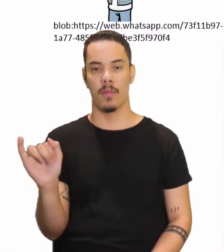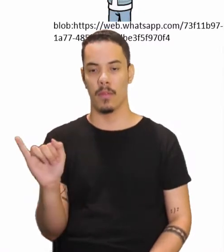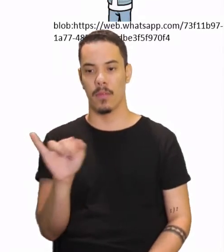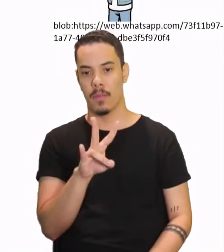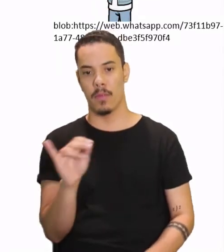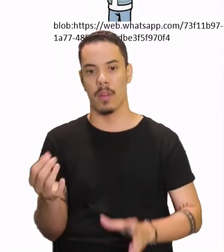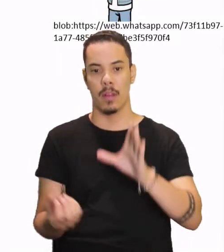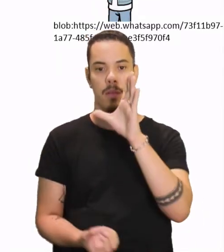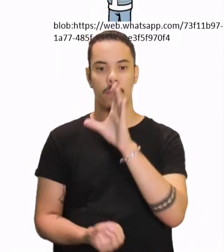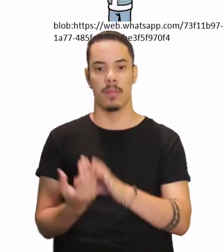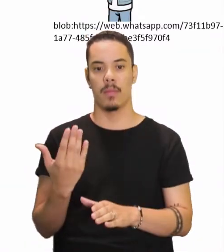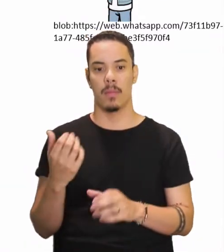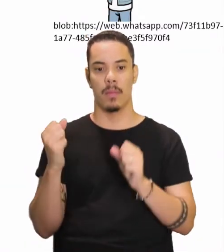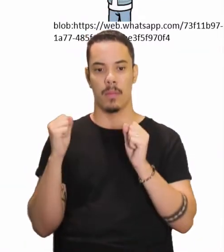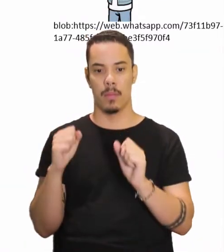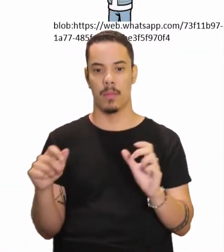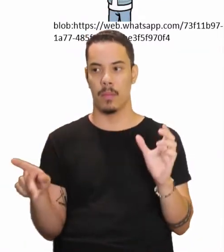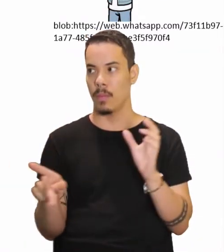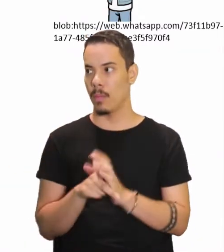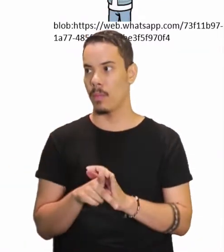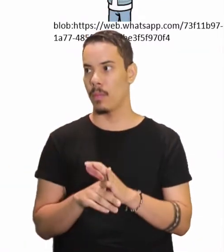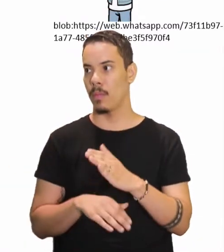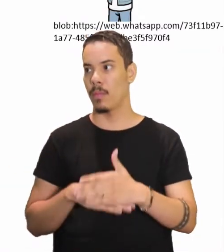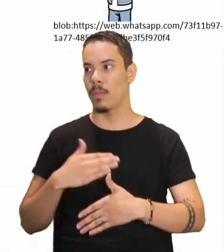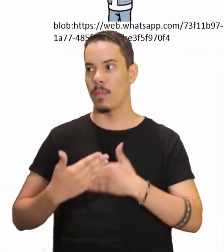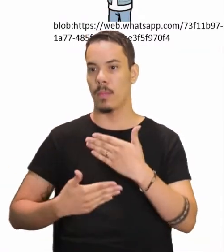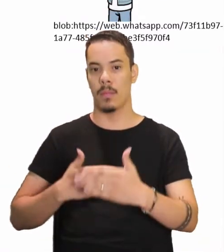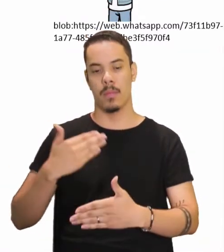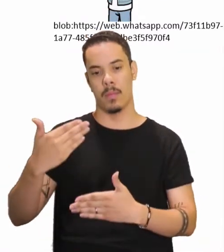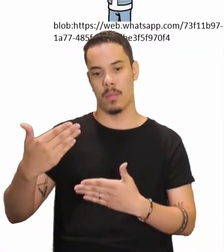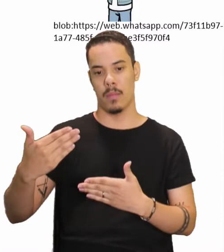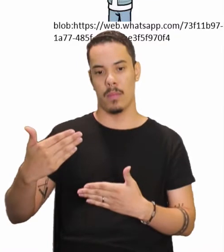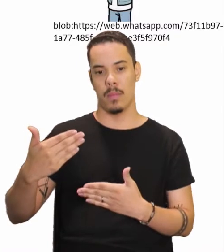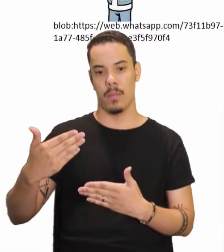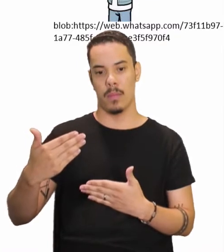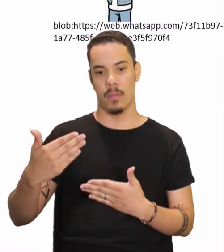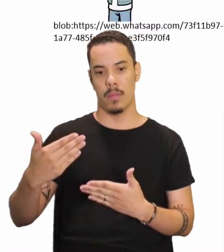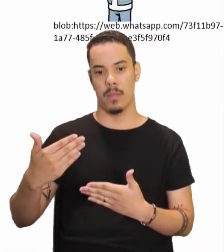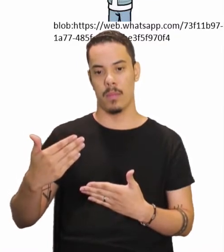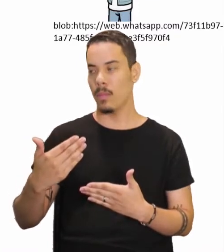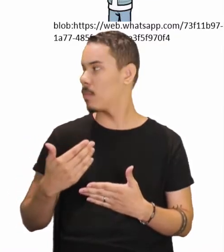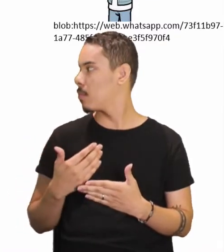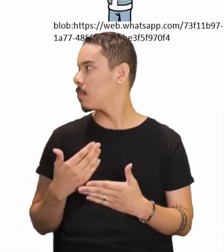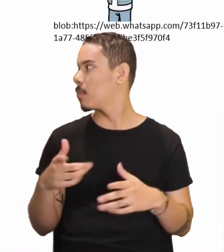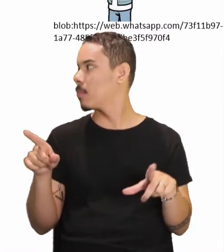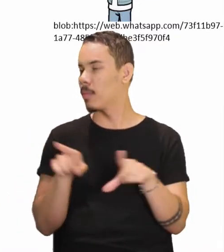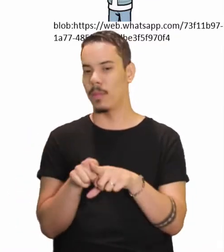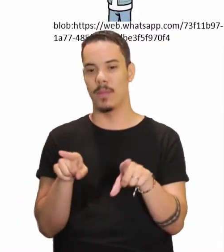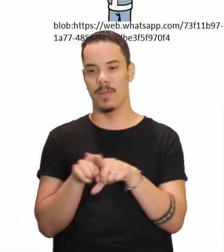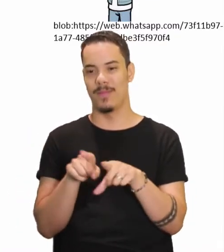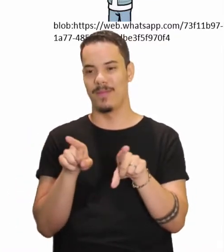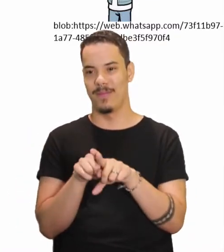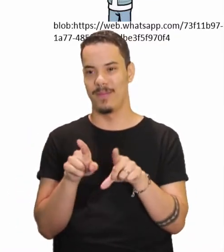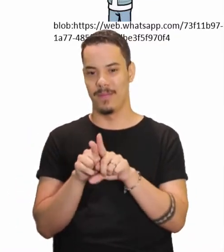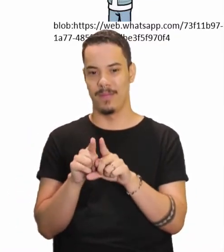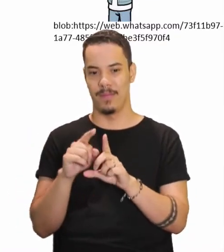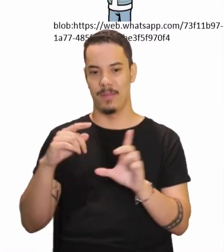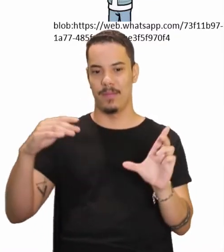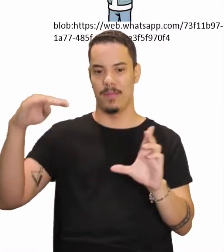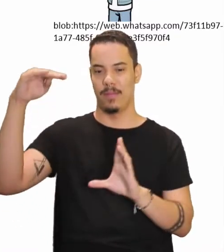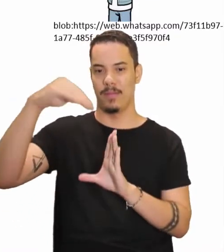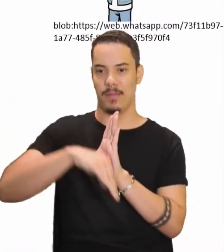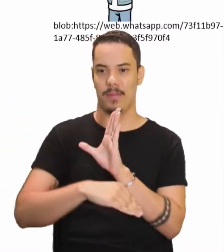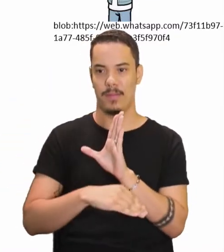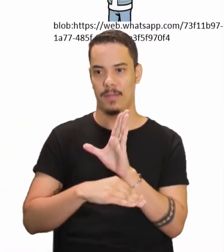ordem crescente, né? Da semivogal para vogal, ou também da decrescente,